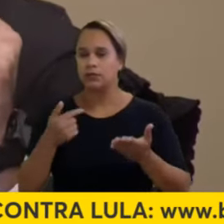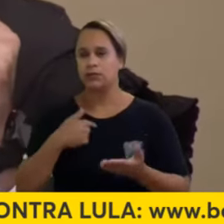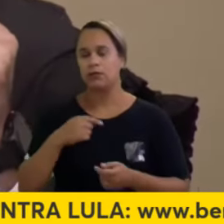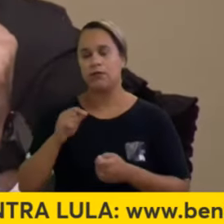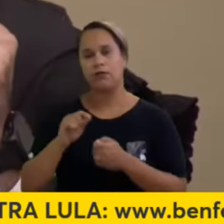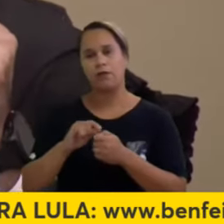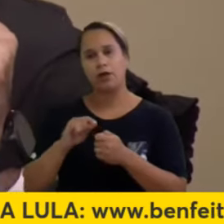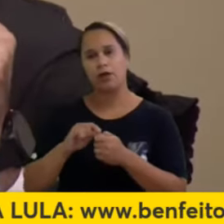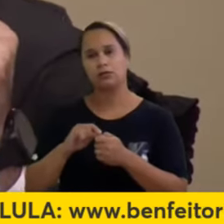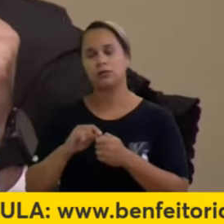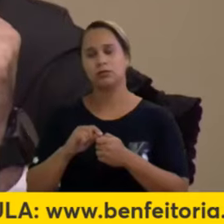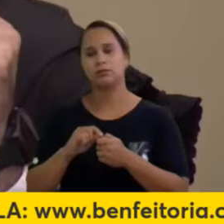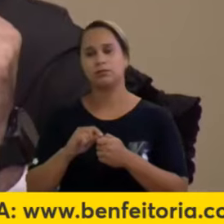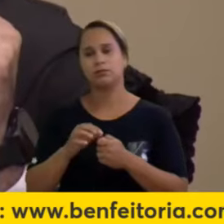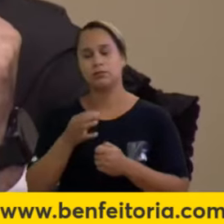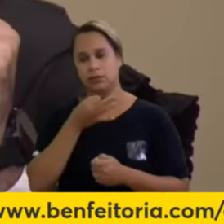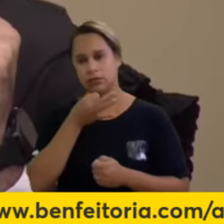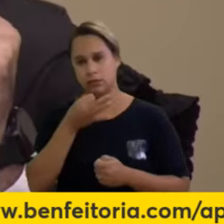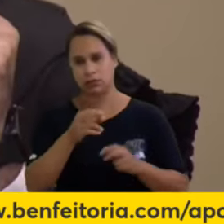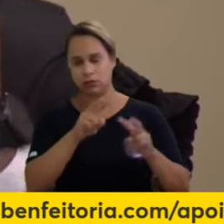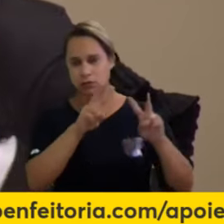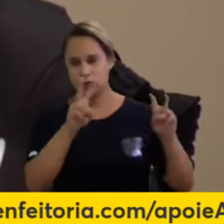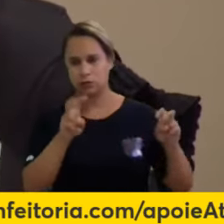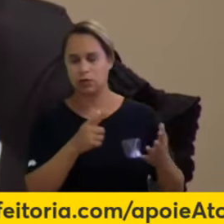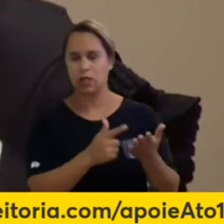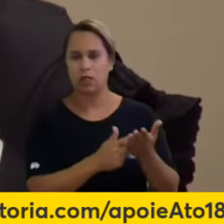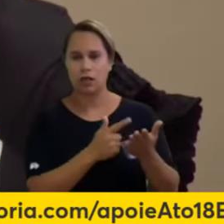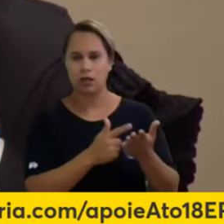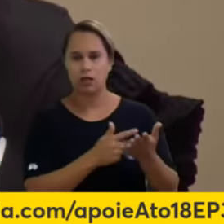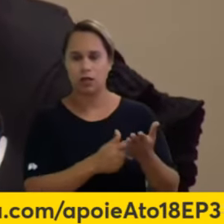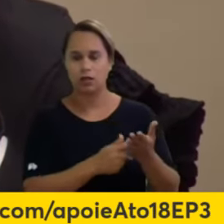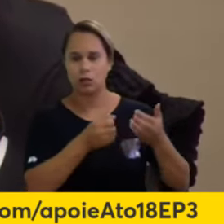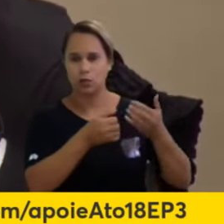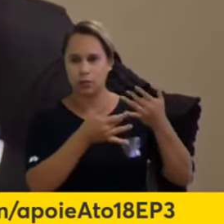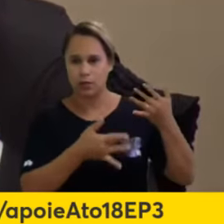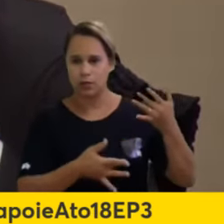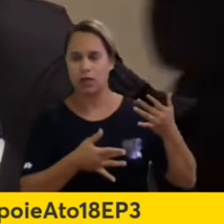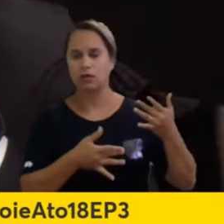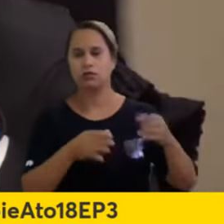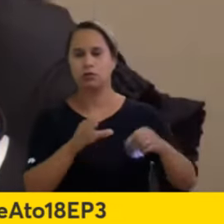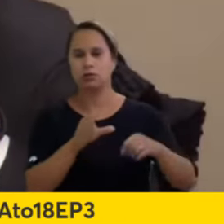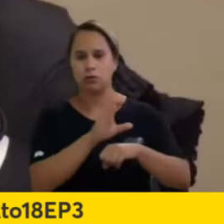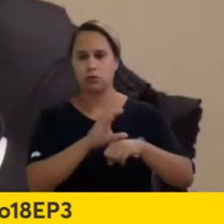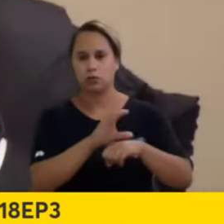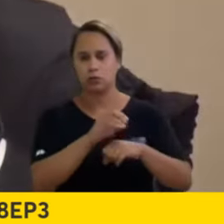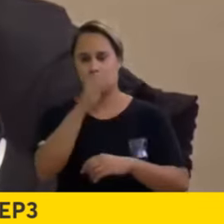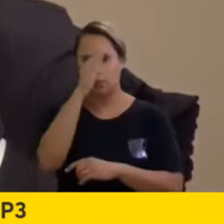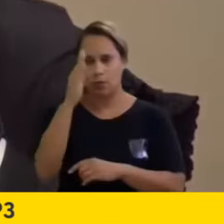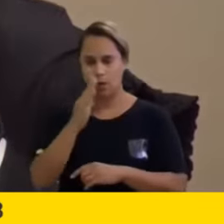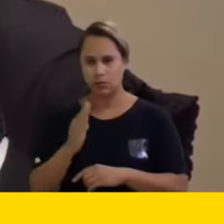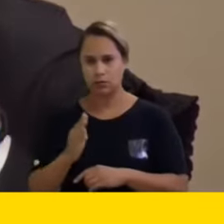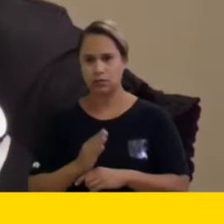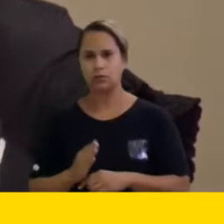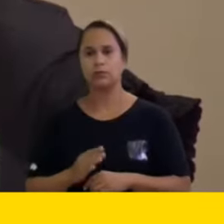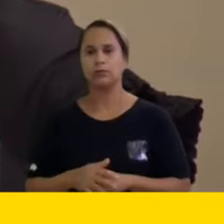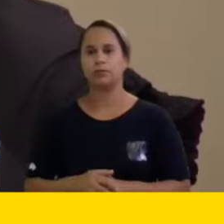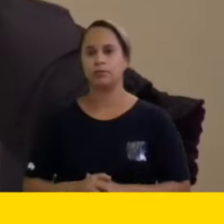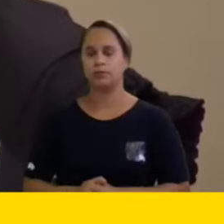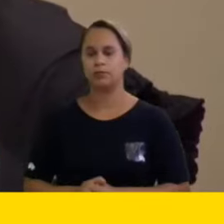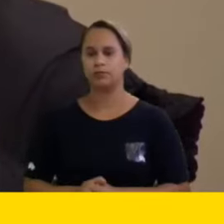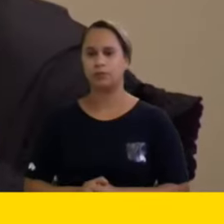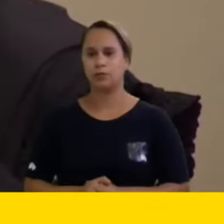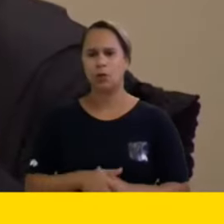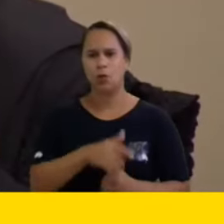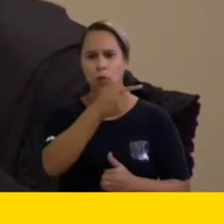essa citação no livro comentários da Constituição do Brasil Gomes gano tilho Gilmar Ferreira Mendes lenio strec e outros